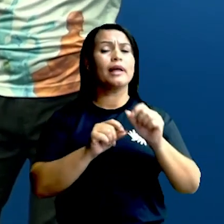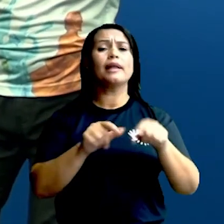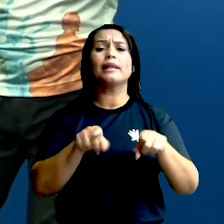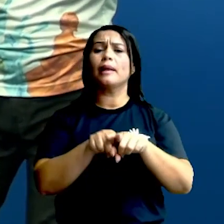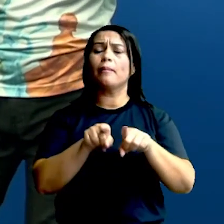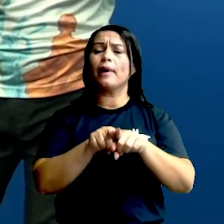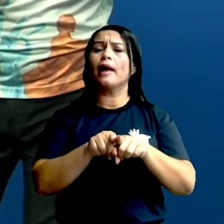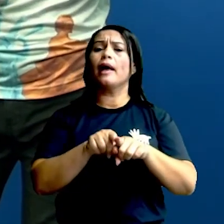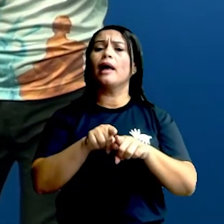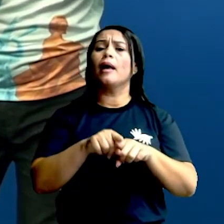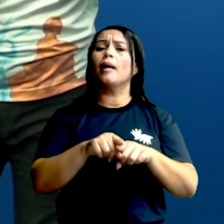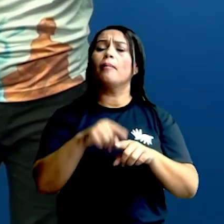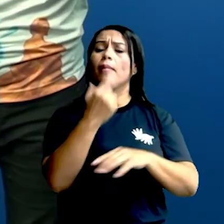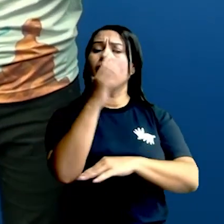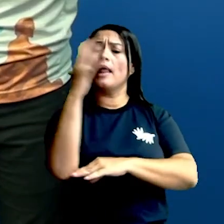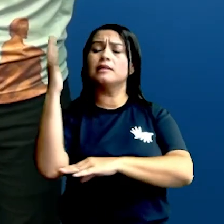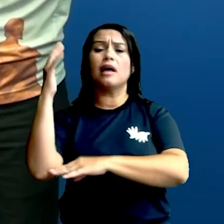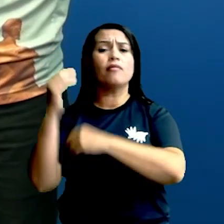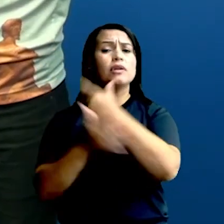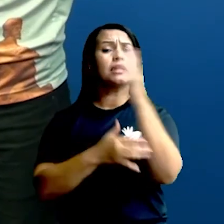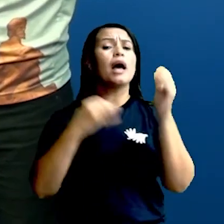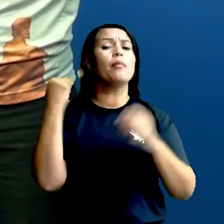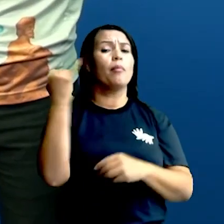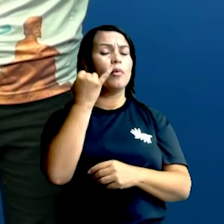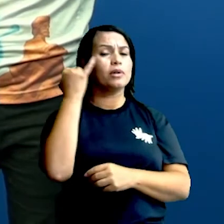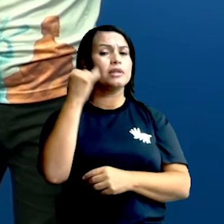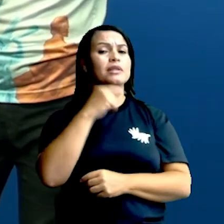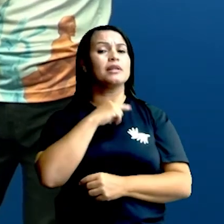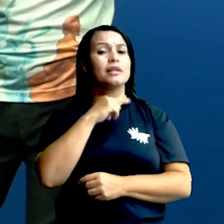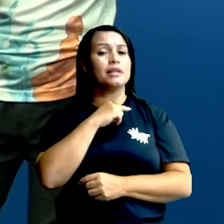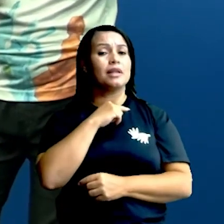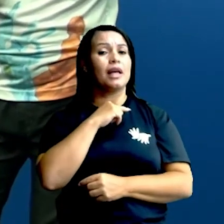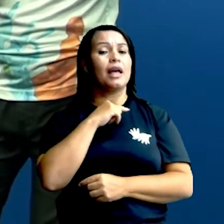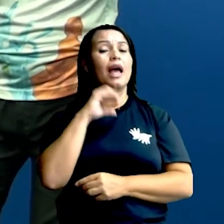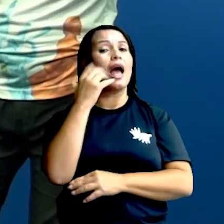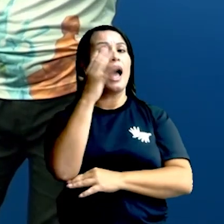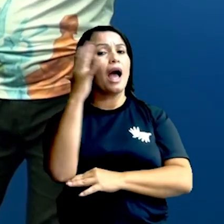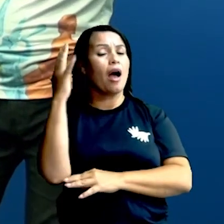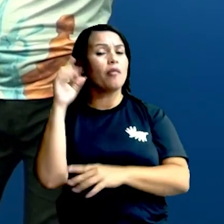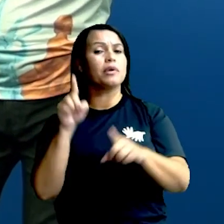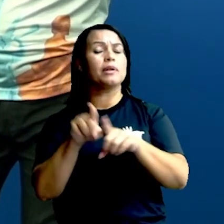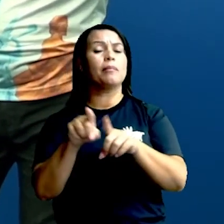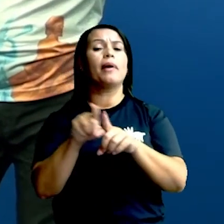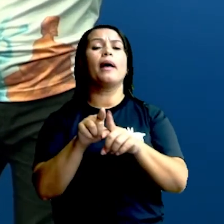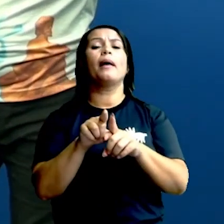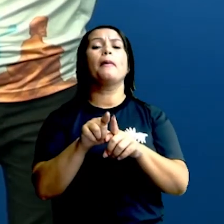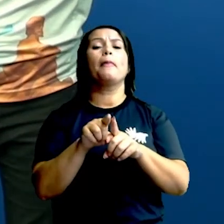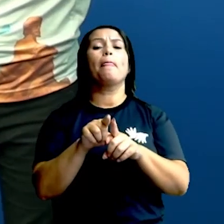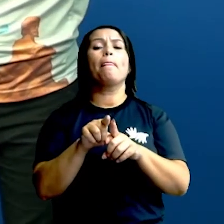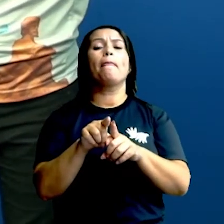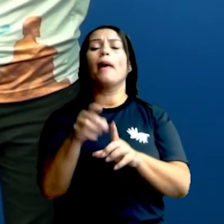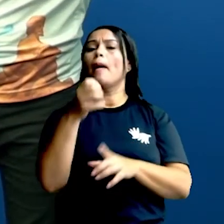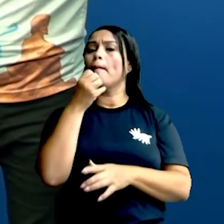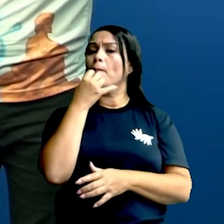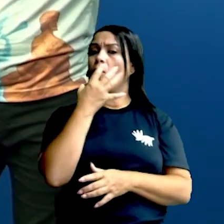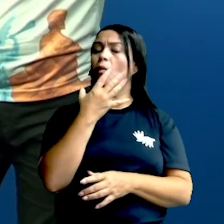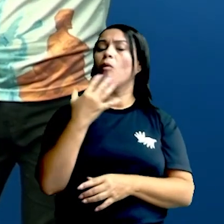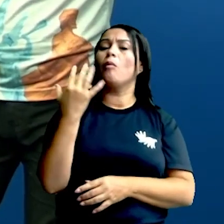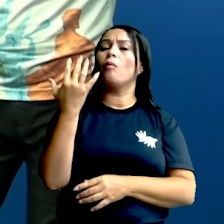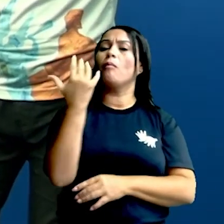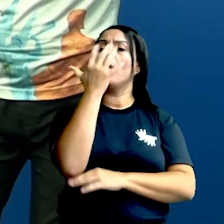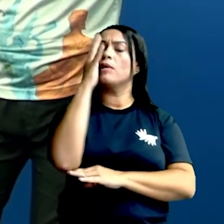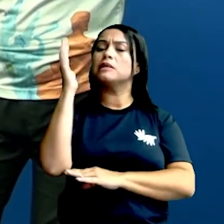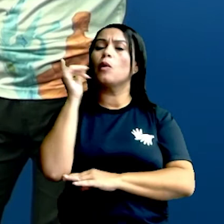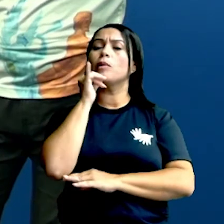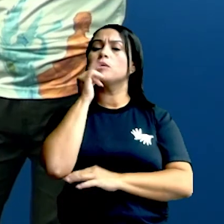isso, pelo papel que as árvores possuem. Uma árvore, ela nos promove, além do bem-estar mental de podermos estar